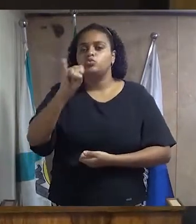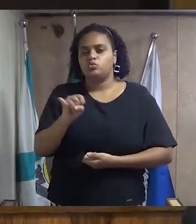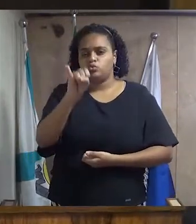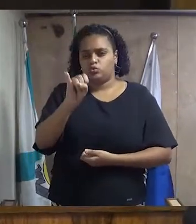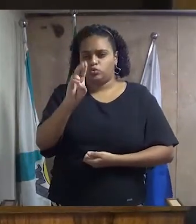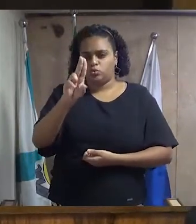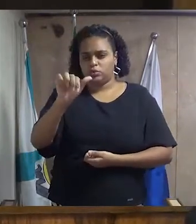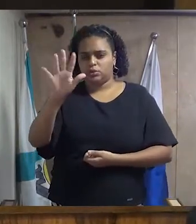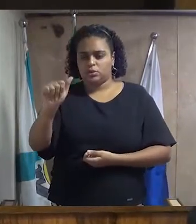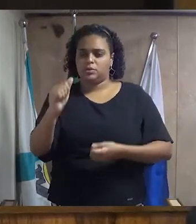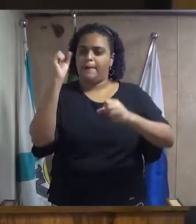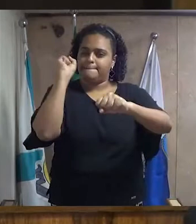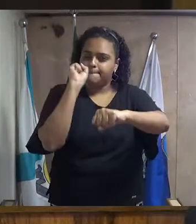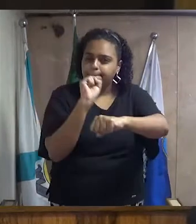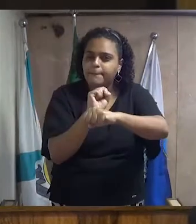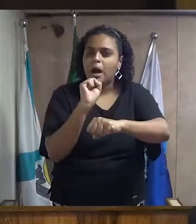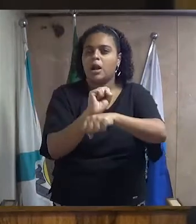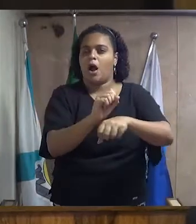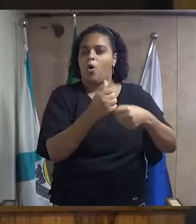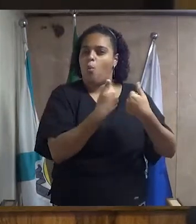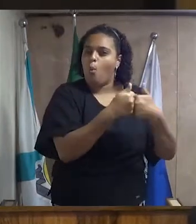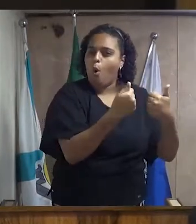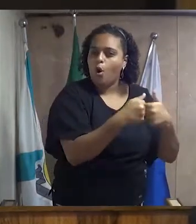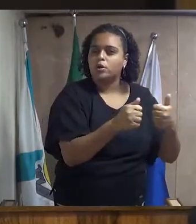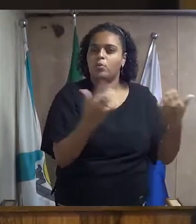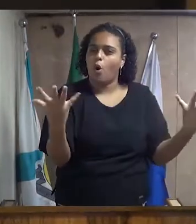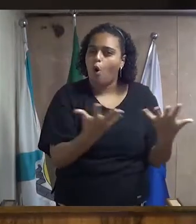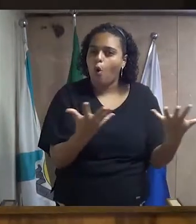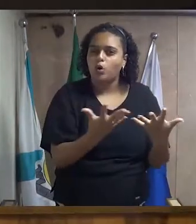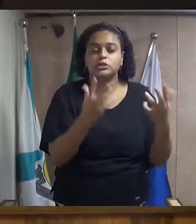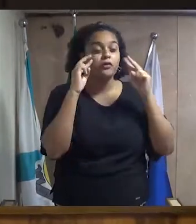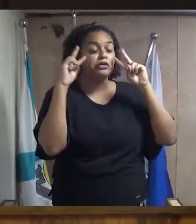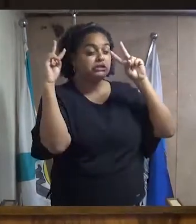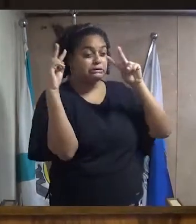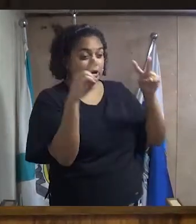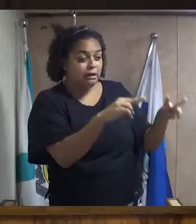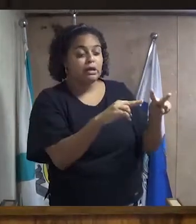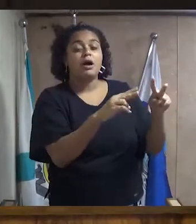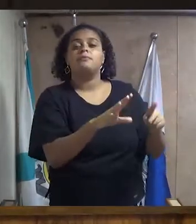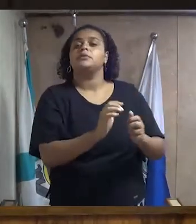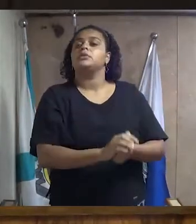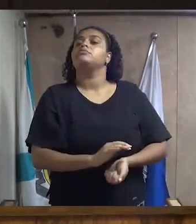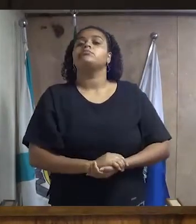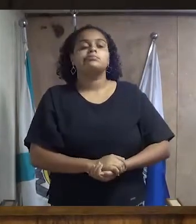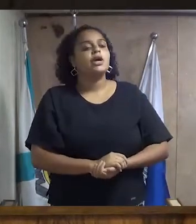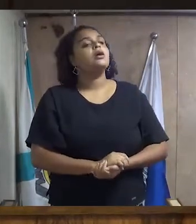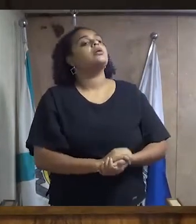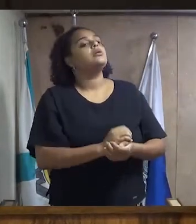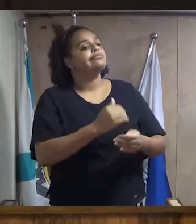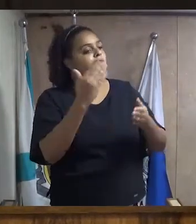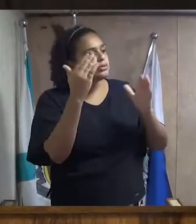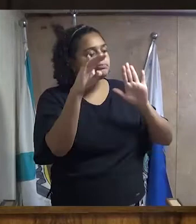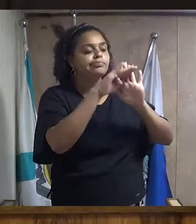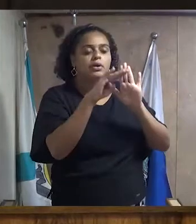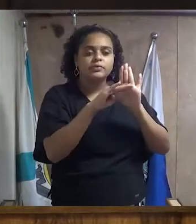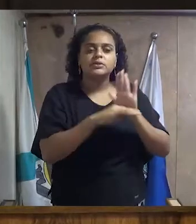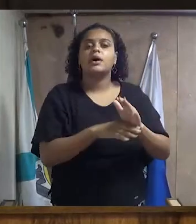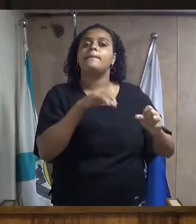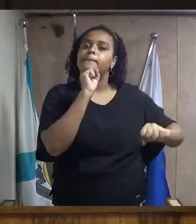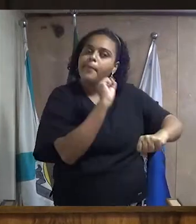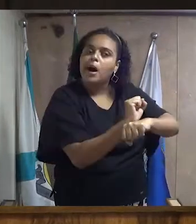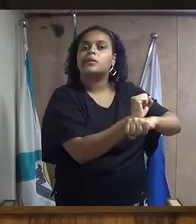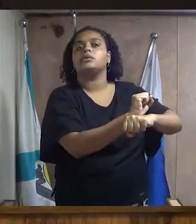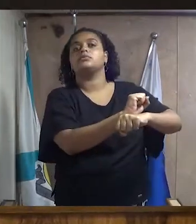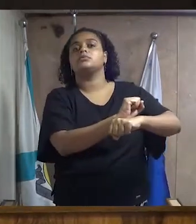para paralisar o transporte público. Hoje, se você olhar, tem inúmeras ações no Supremo Tribunal Federal paralisando e